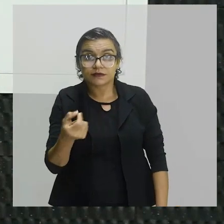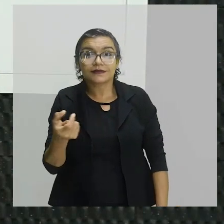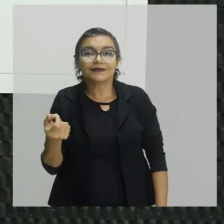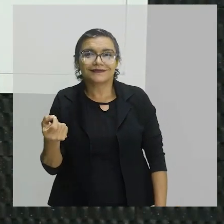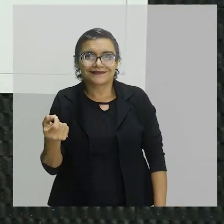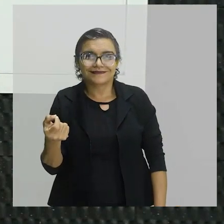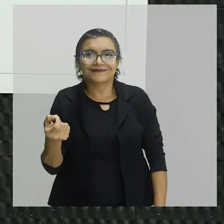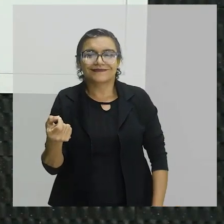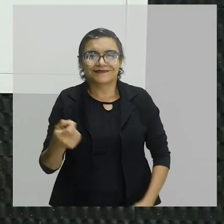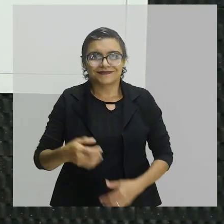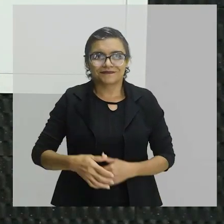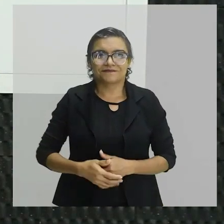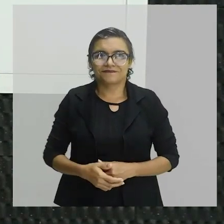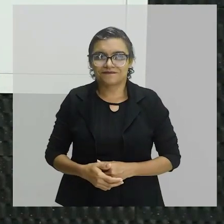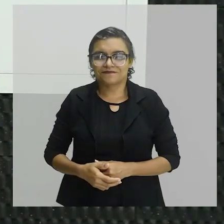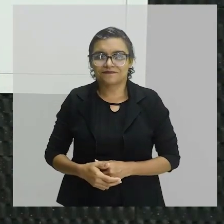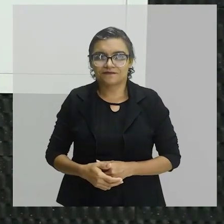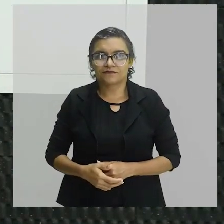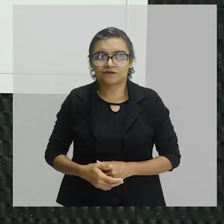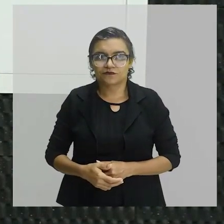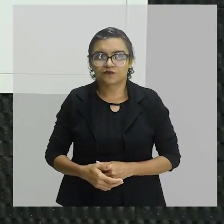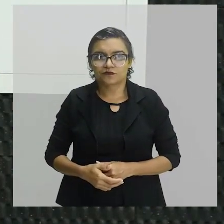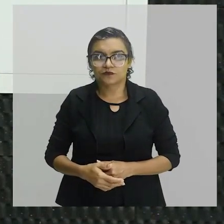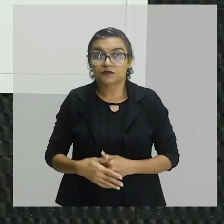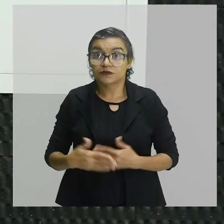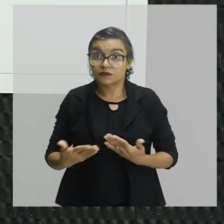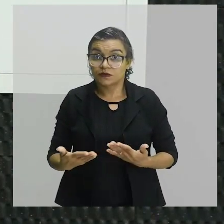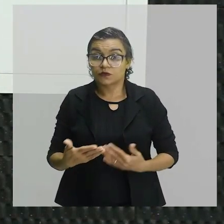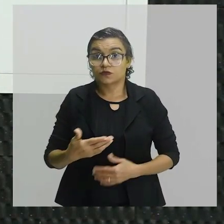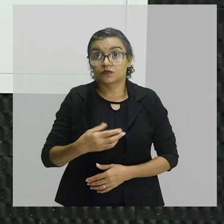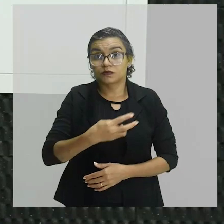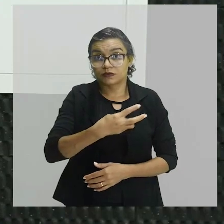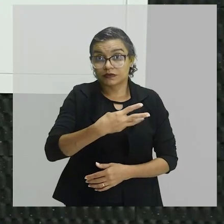3.600, não é? No caso, os 3.600